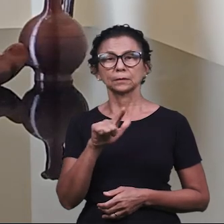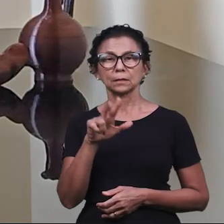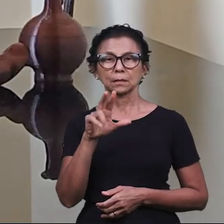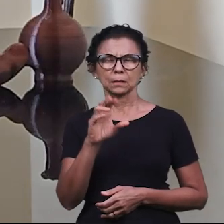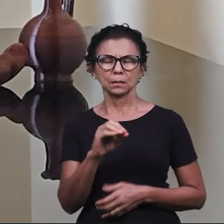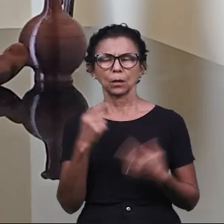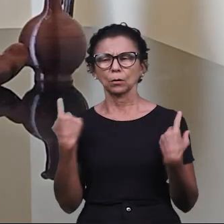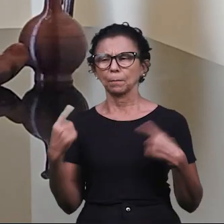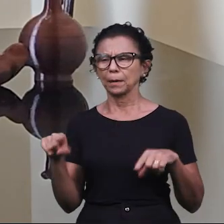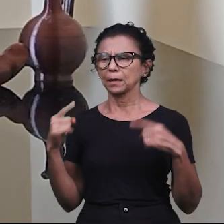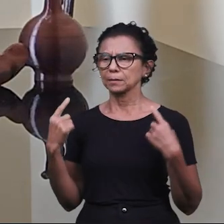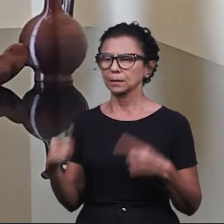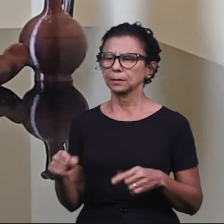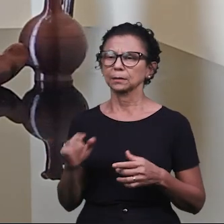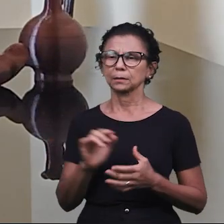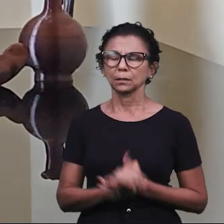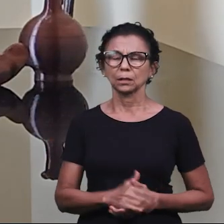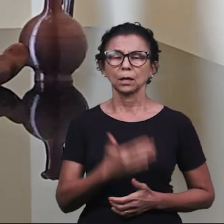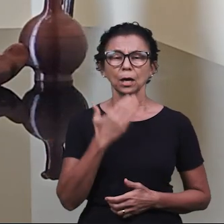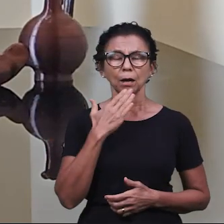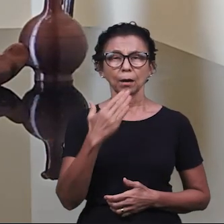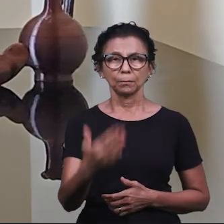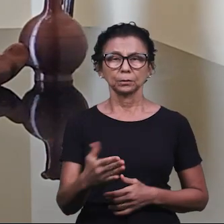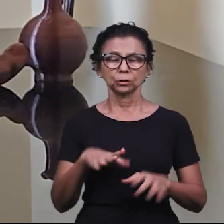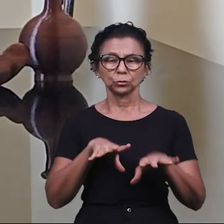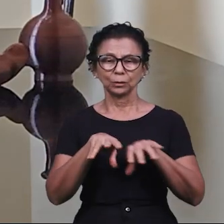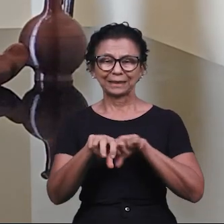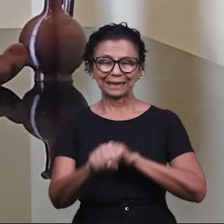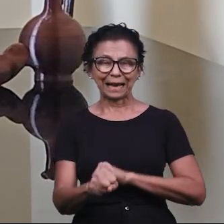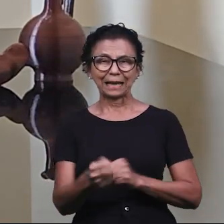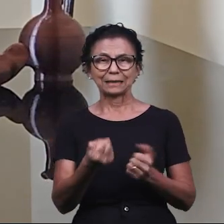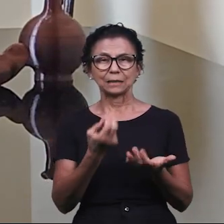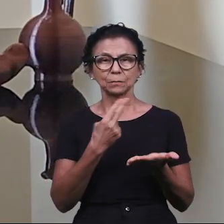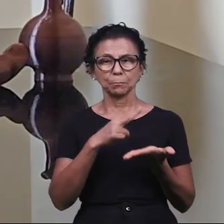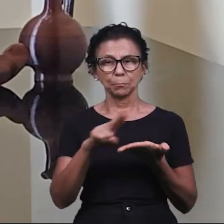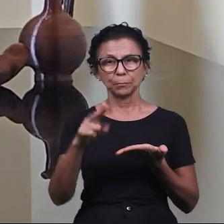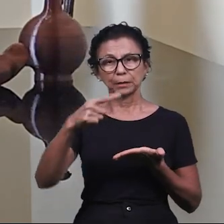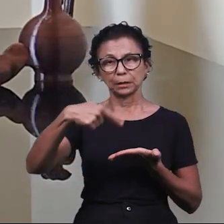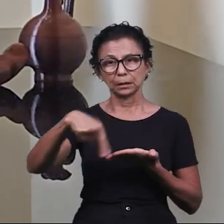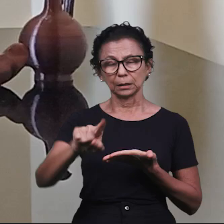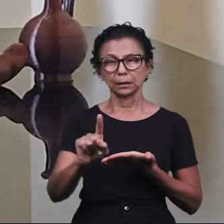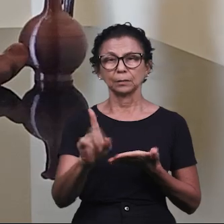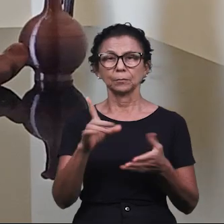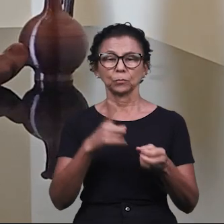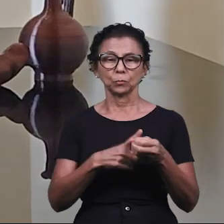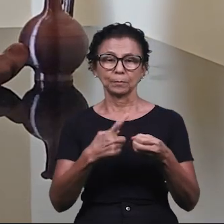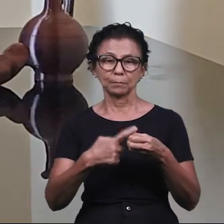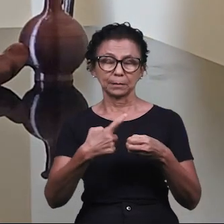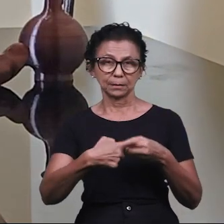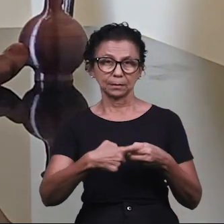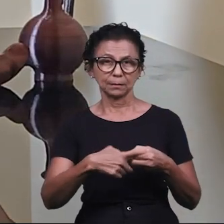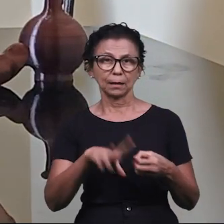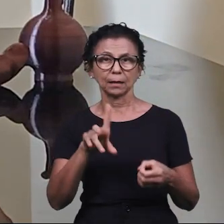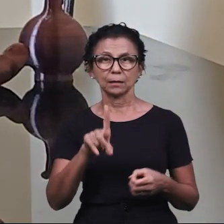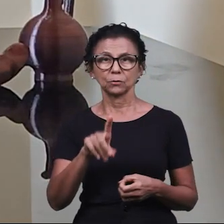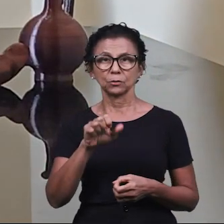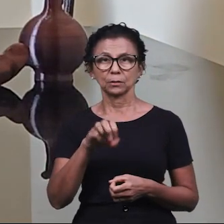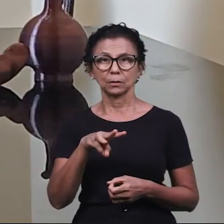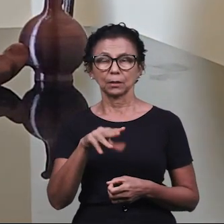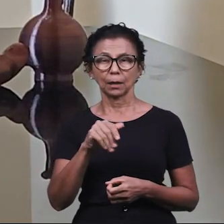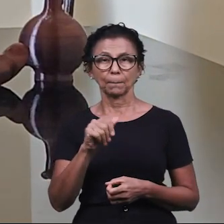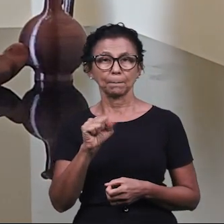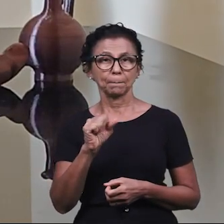e ele tinha pedido cartas para ir para Damasco. Então, ele queria ir para Damasco